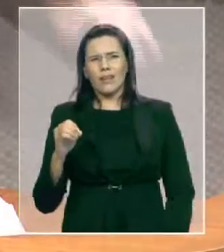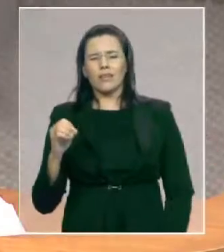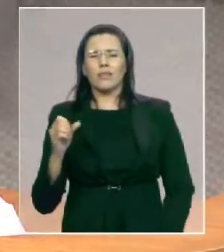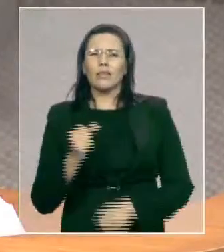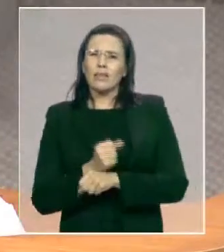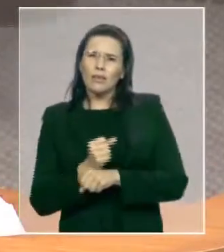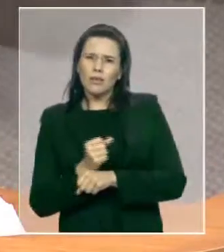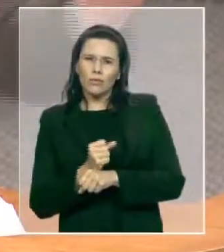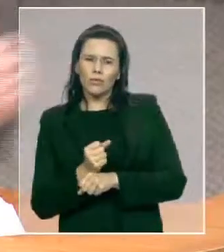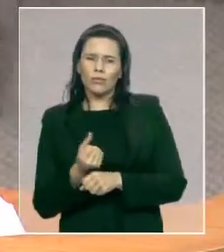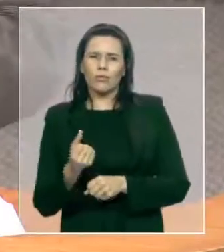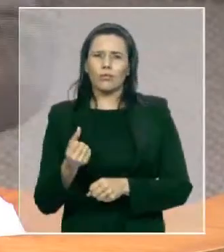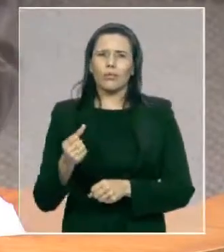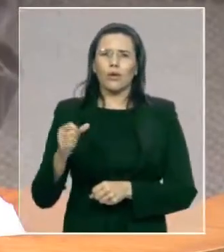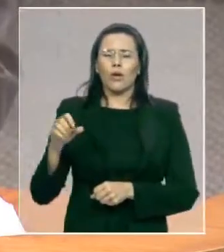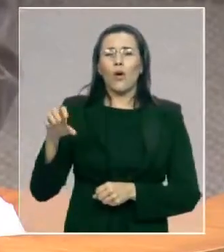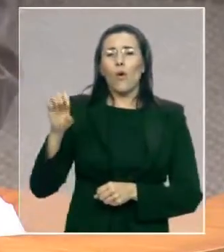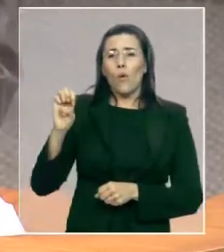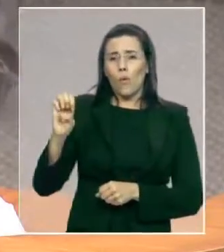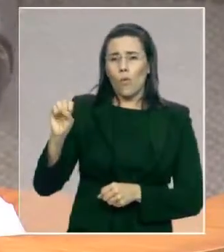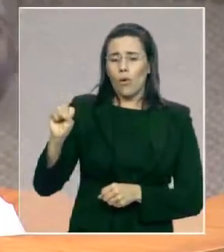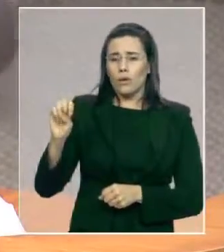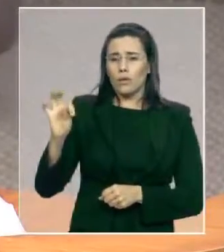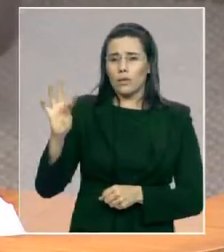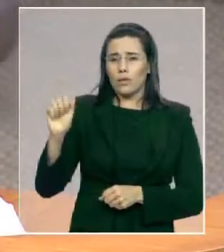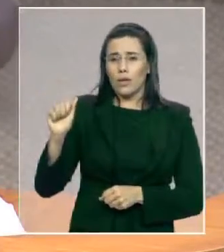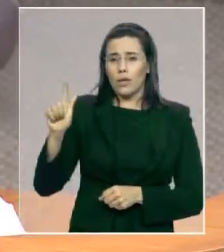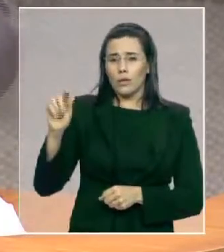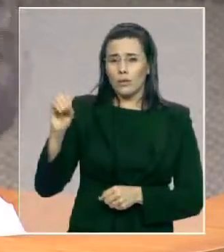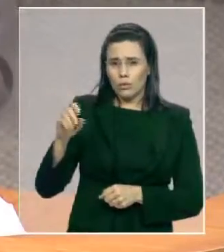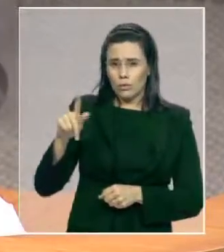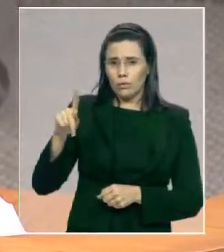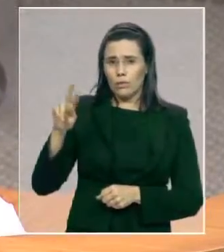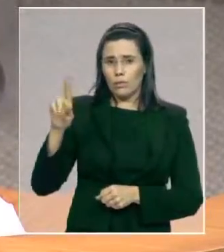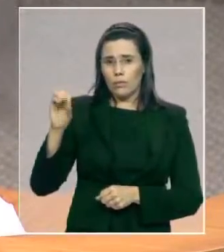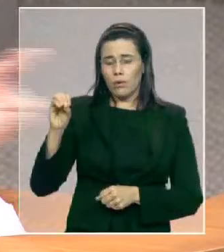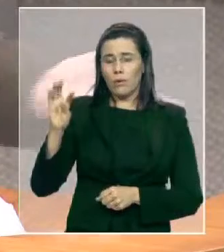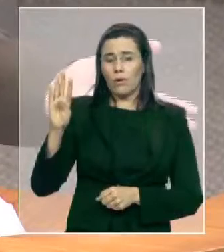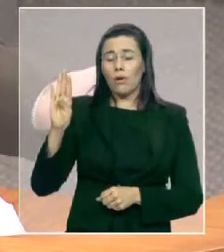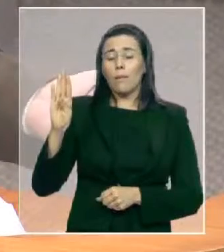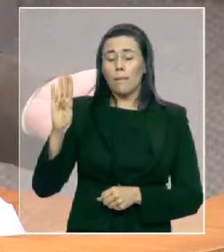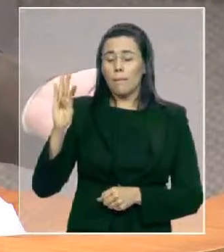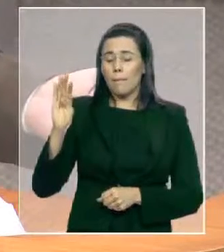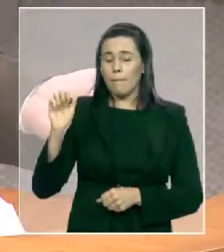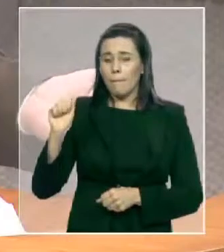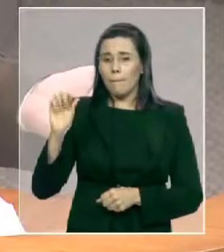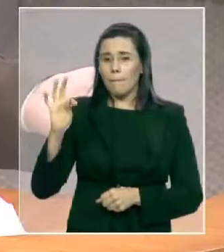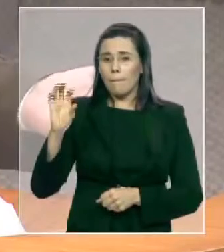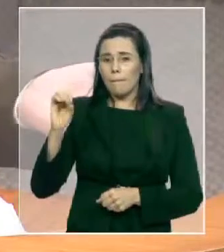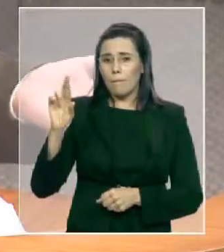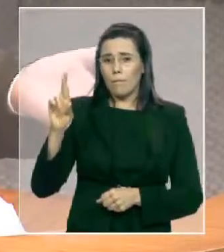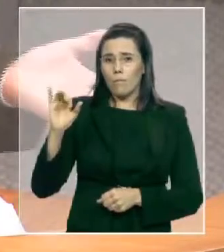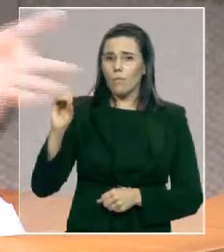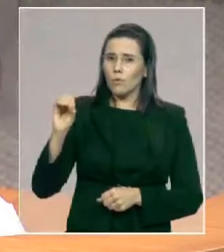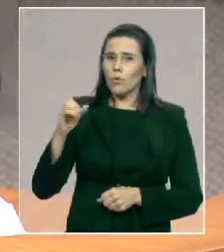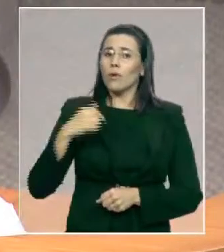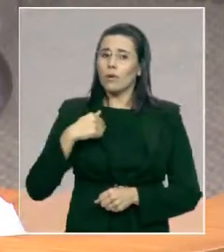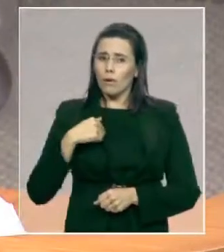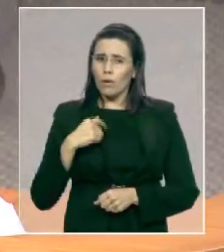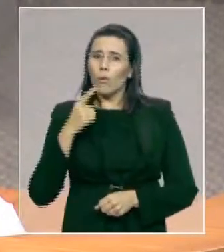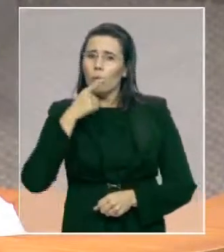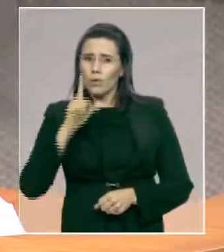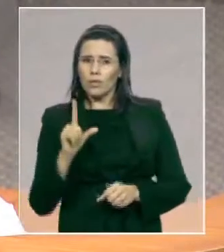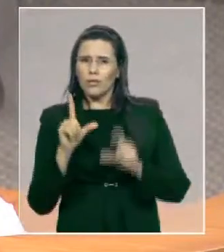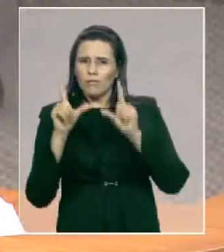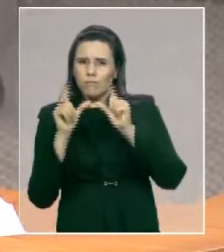As promoções todas eu dividi pela metade. E nós precisamos o quê? Reformular, que já foi mais de 20 anos. Agora nós não